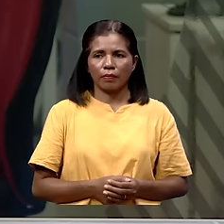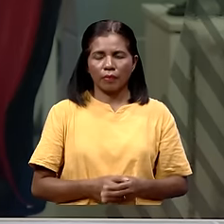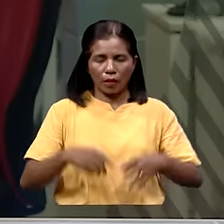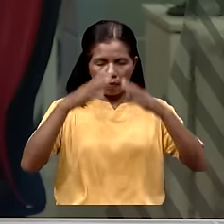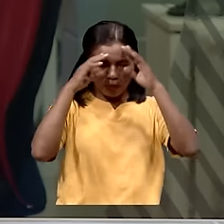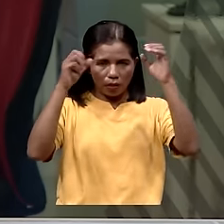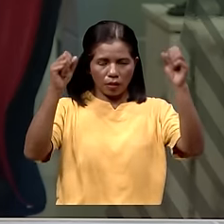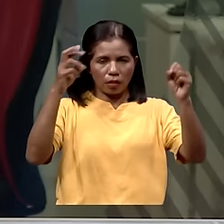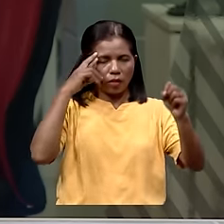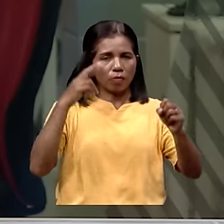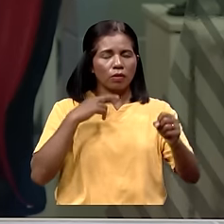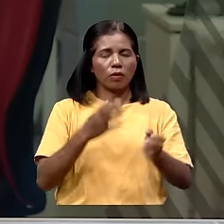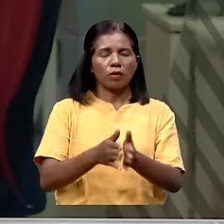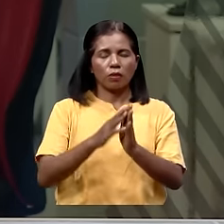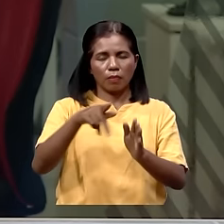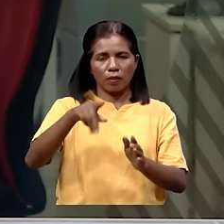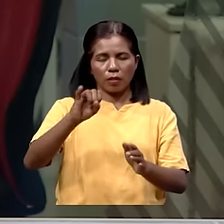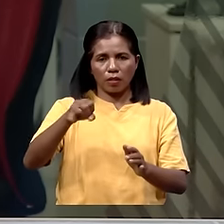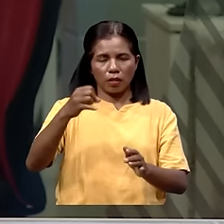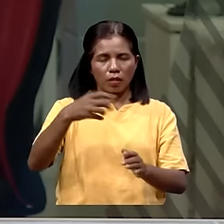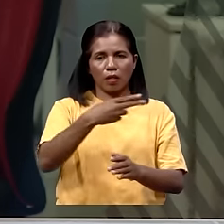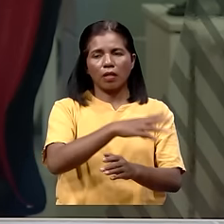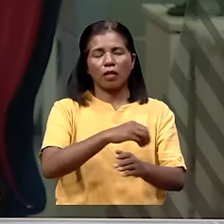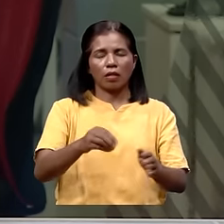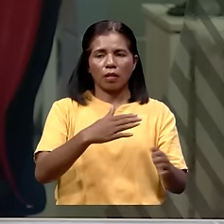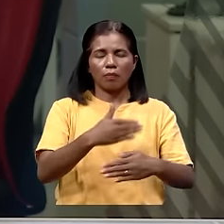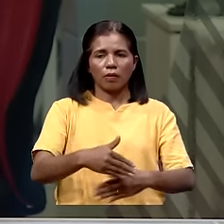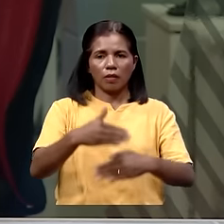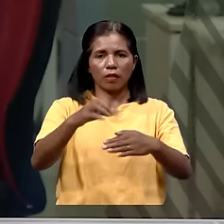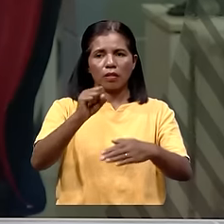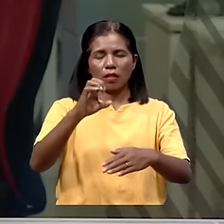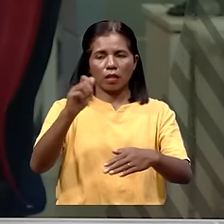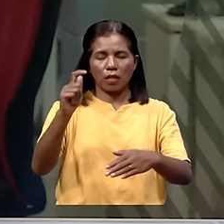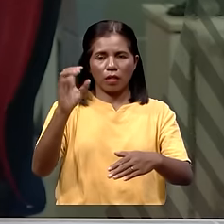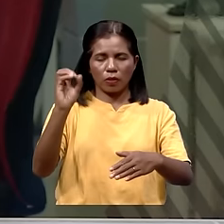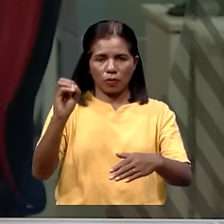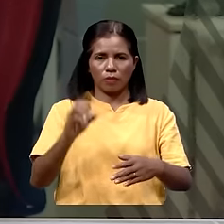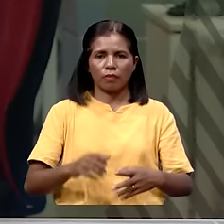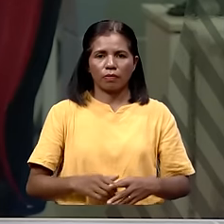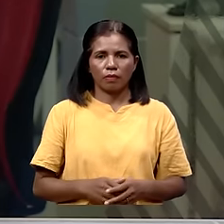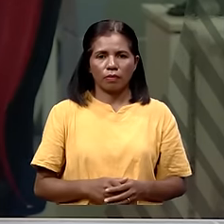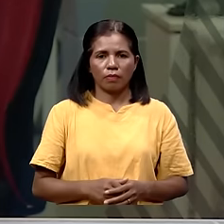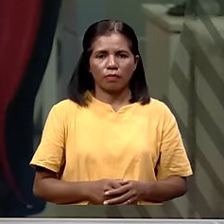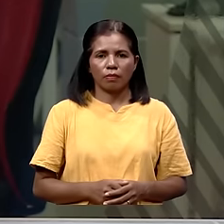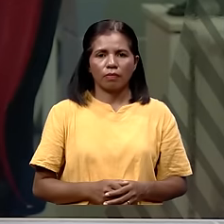Presidente da República exige Procurador-Geral da República ato processo se ato Germano Santa Brites.